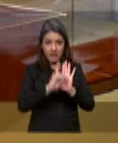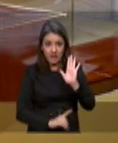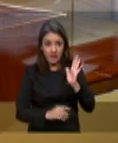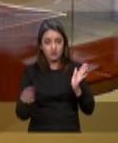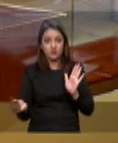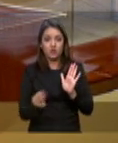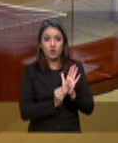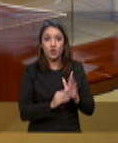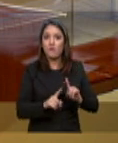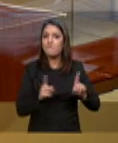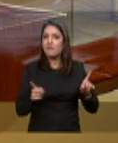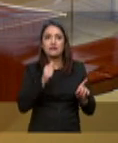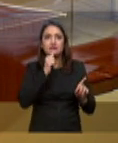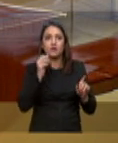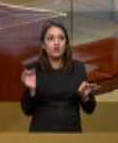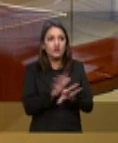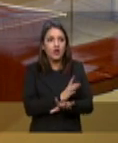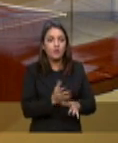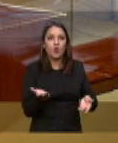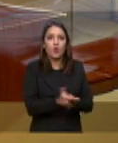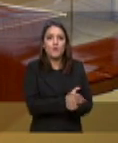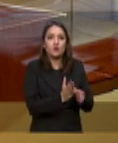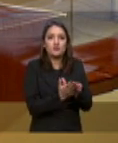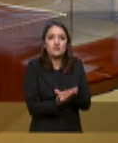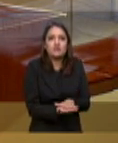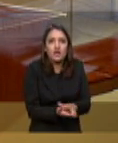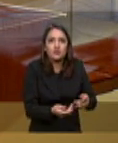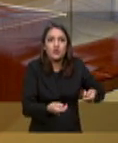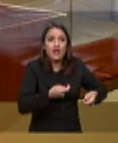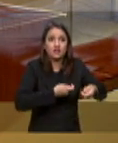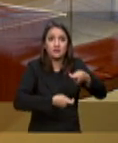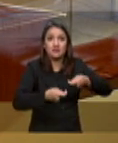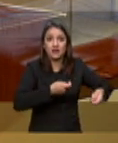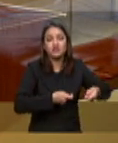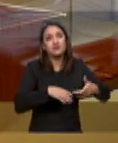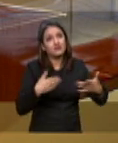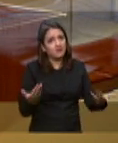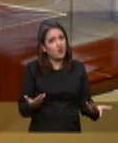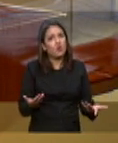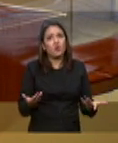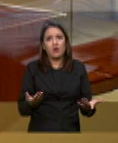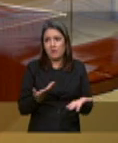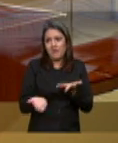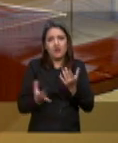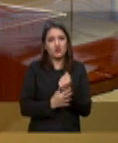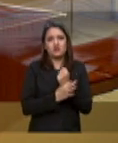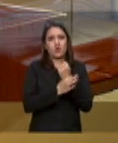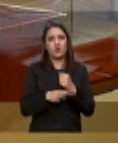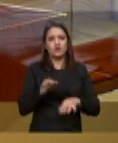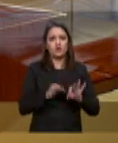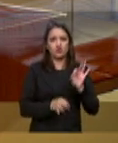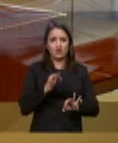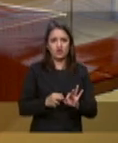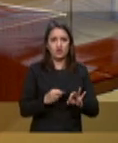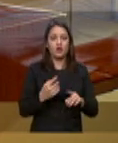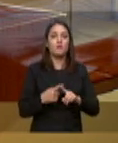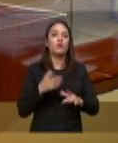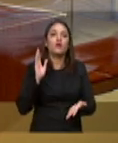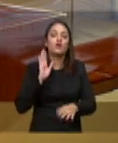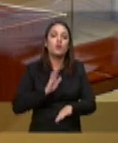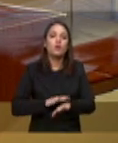o esgotamento do processo administrativo, gera sim insegurança jurídica, pois irá se transferir ao momento da